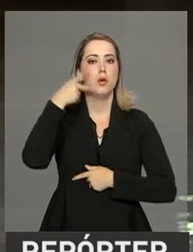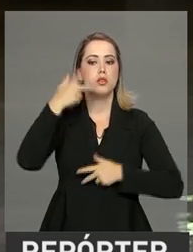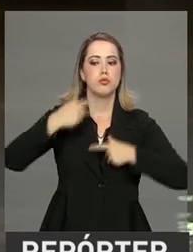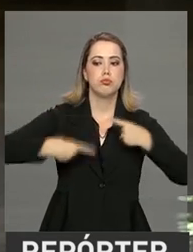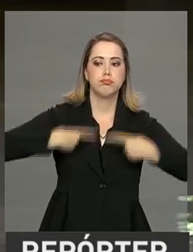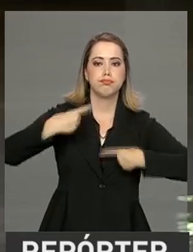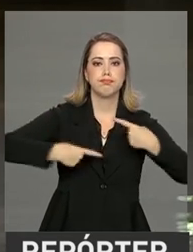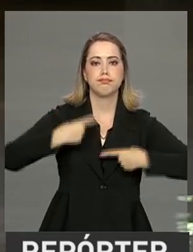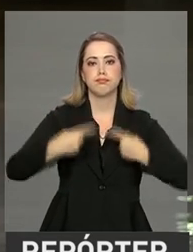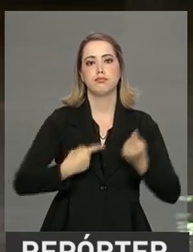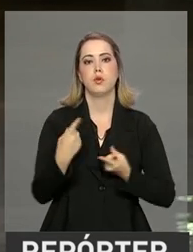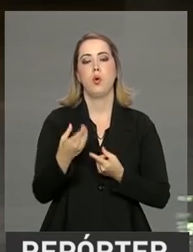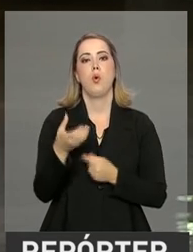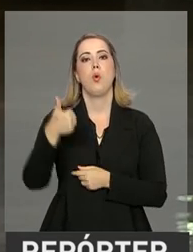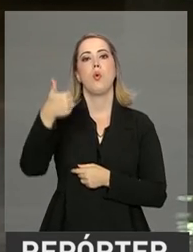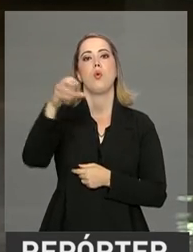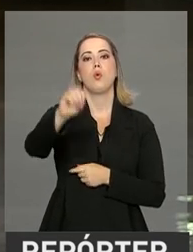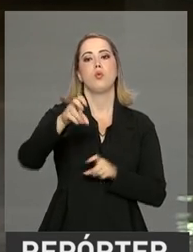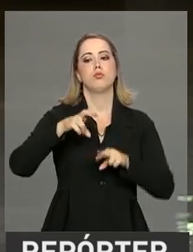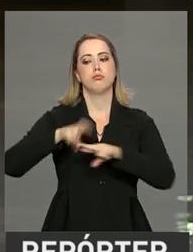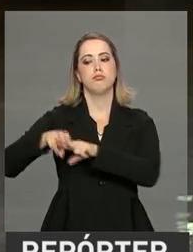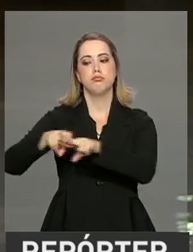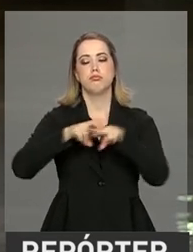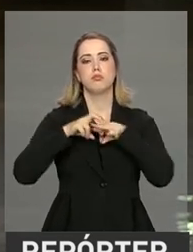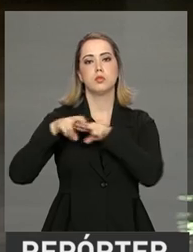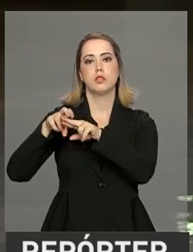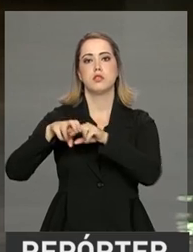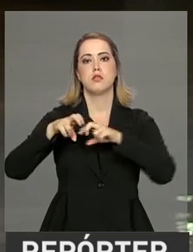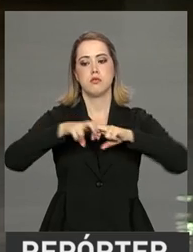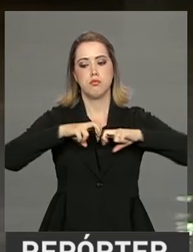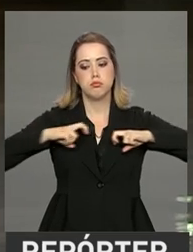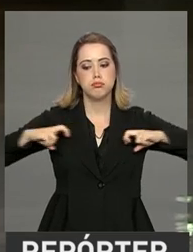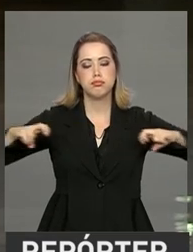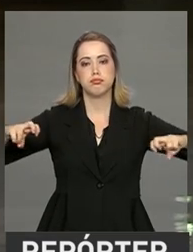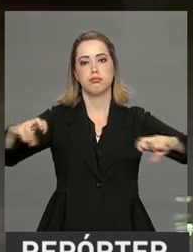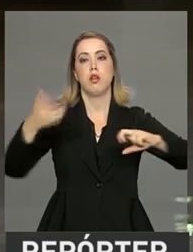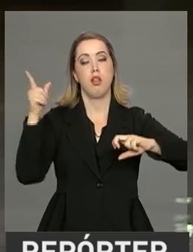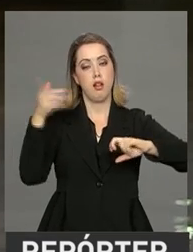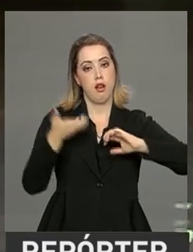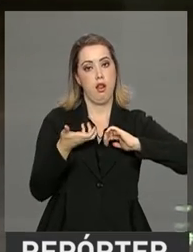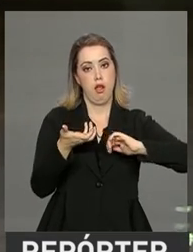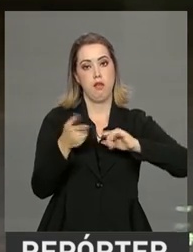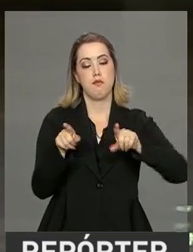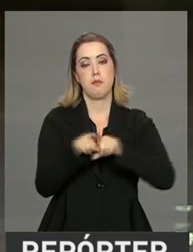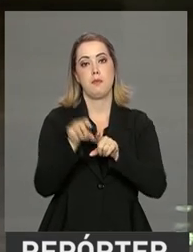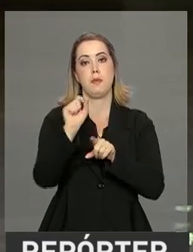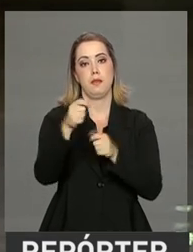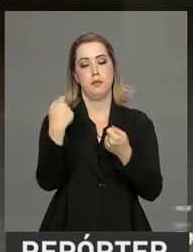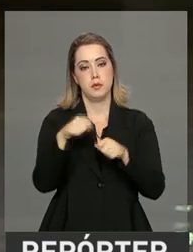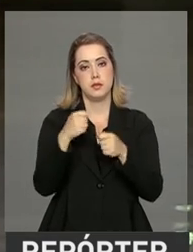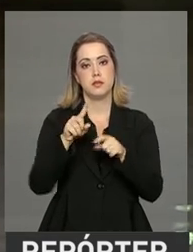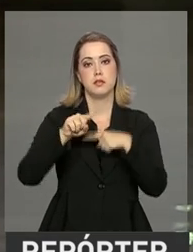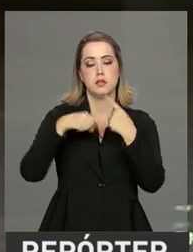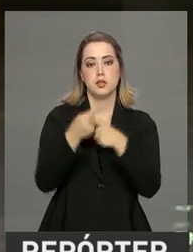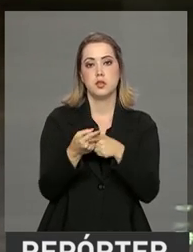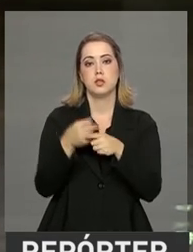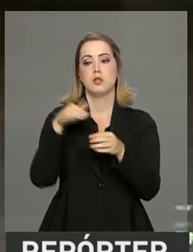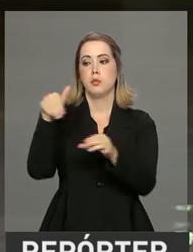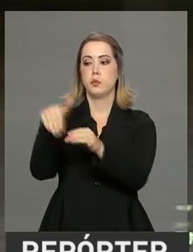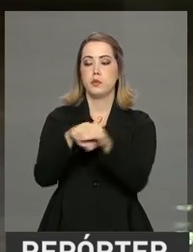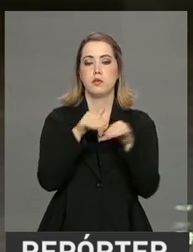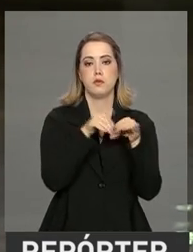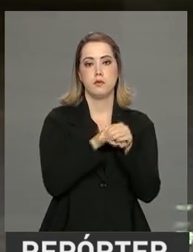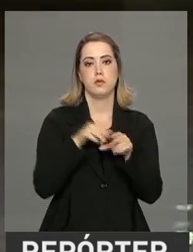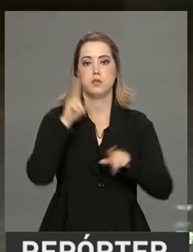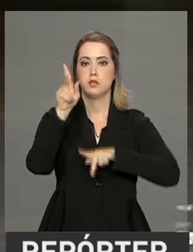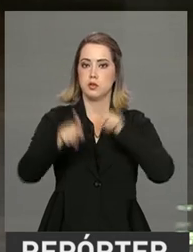no Congresso. O pacto, depois de assinado, ainda precisa ser confirmado pela população colombiana num plebiscito marcado